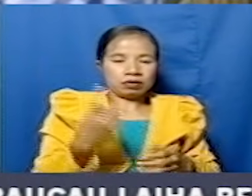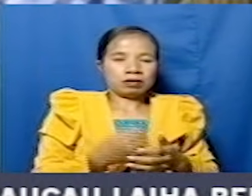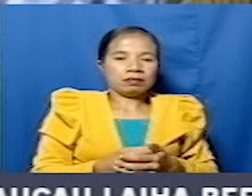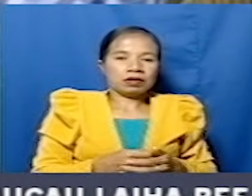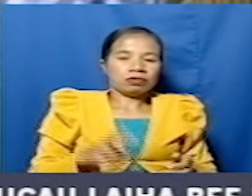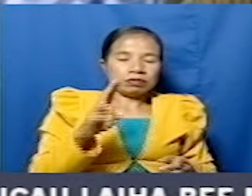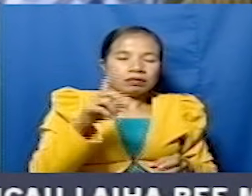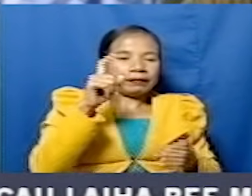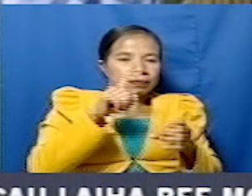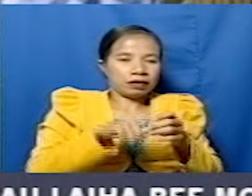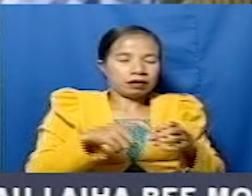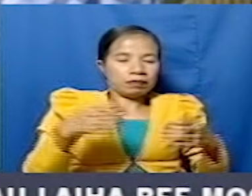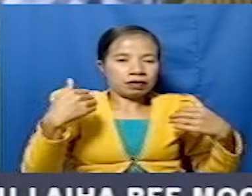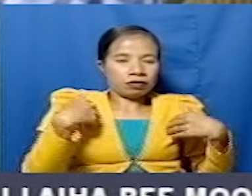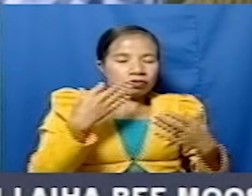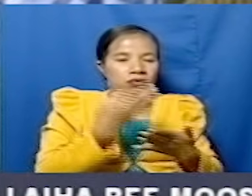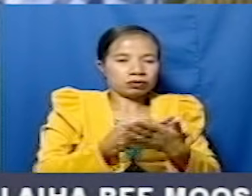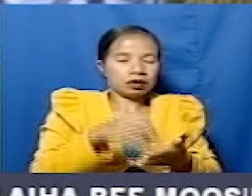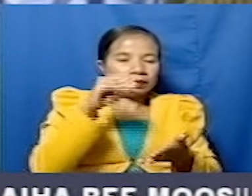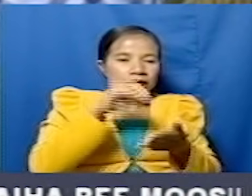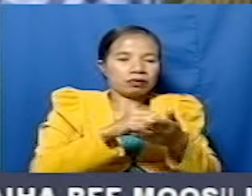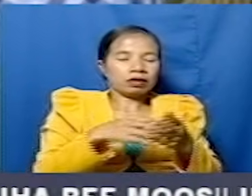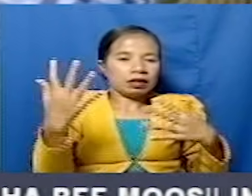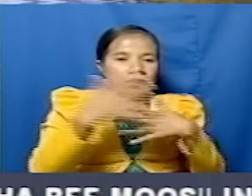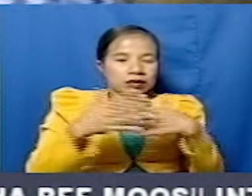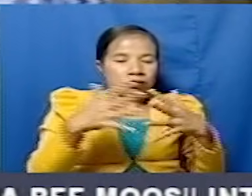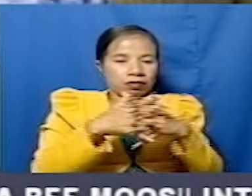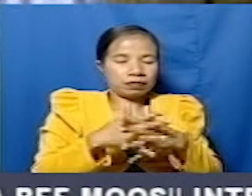ve ita iha Ita ni osa ne berrai hala iha Amerika ne ba.